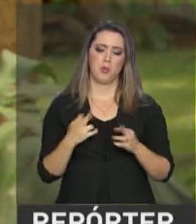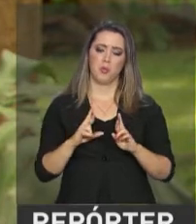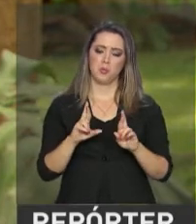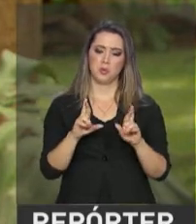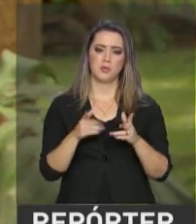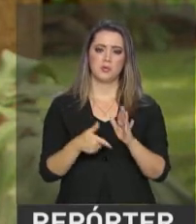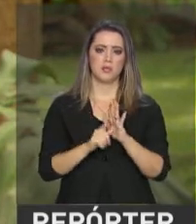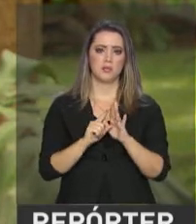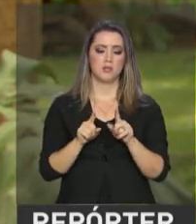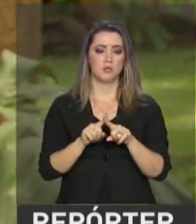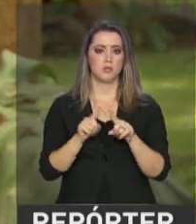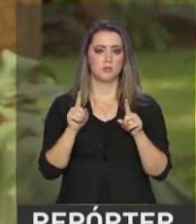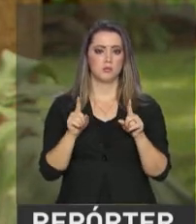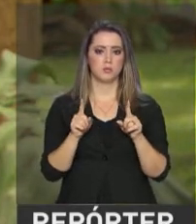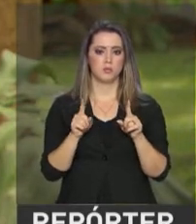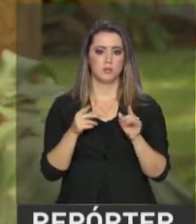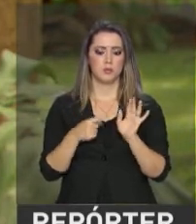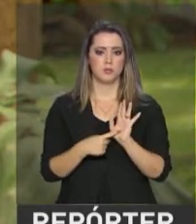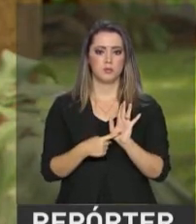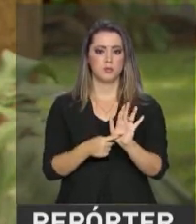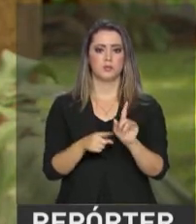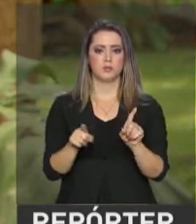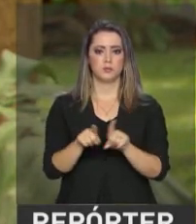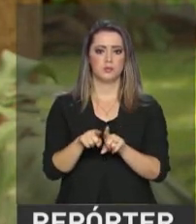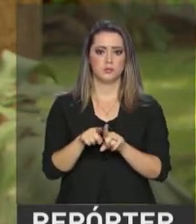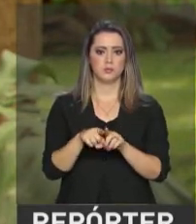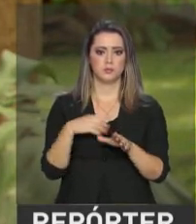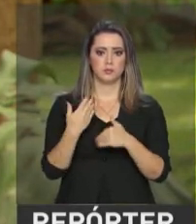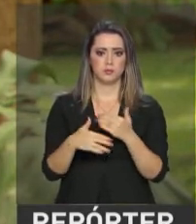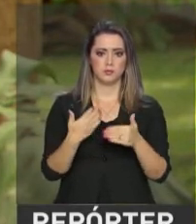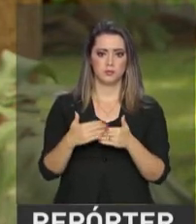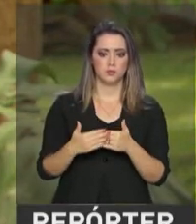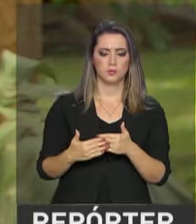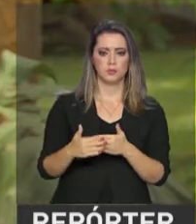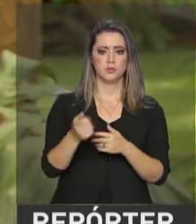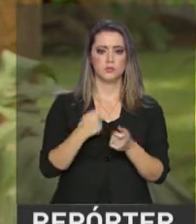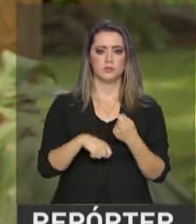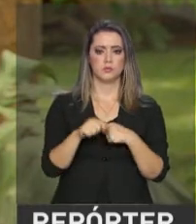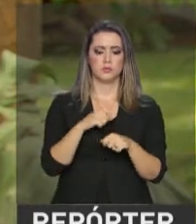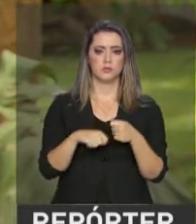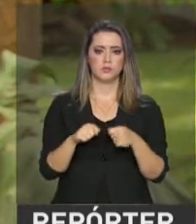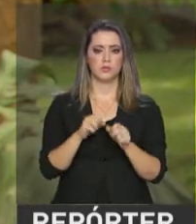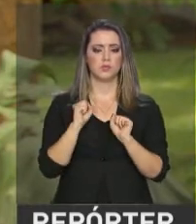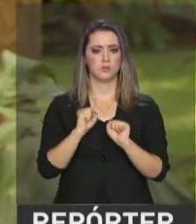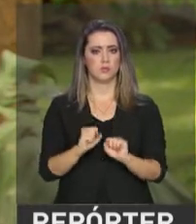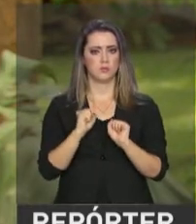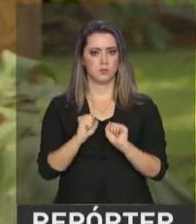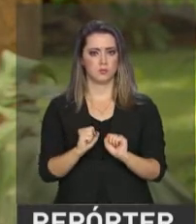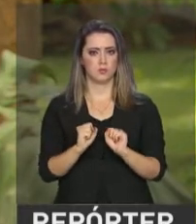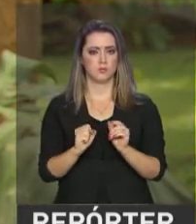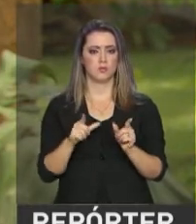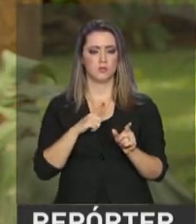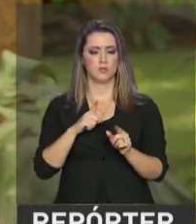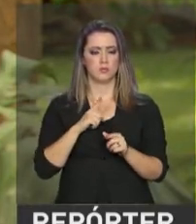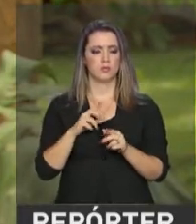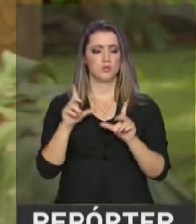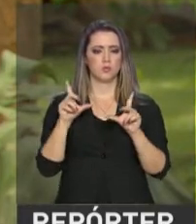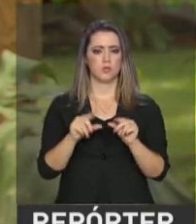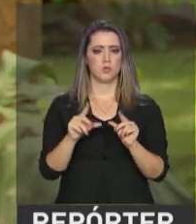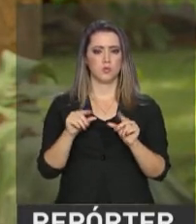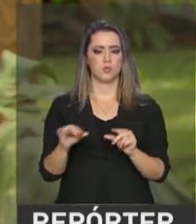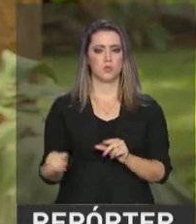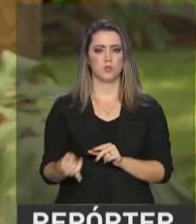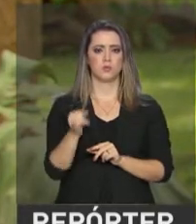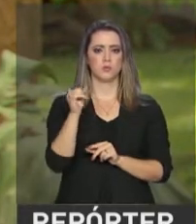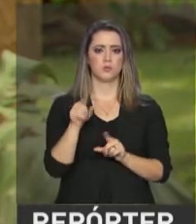mas é mostra também a consistência da economia ea possibilidade de você reduzir mais a taxa de juro e